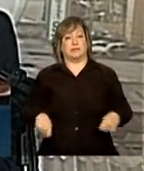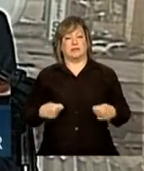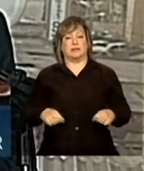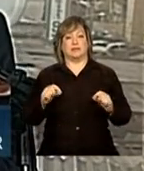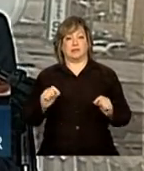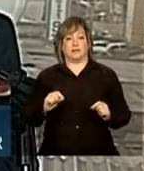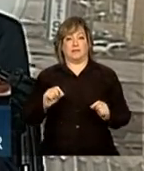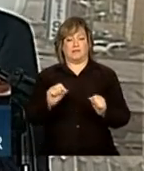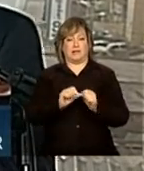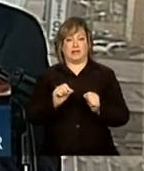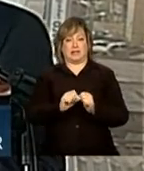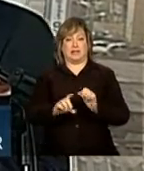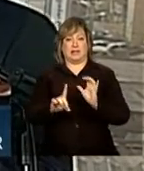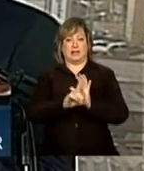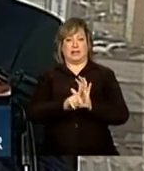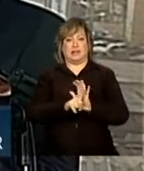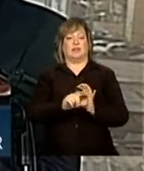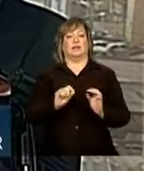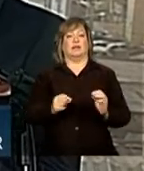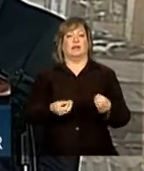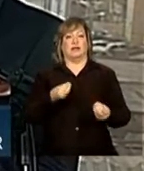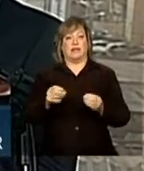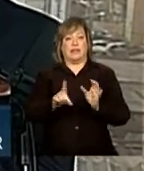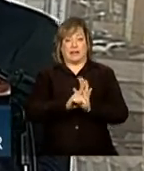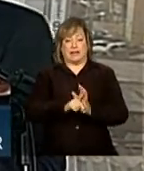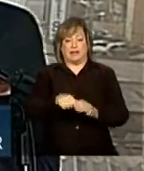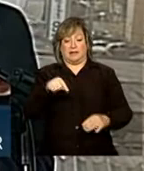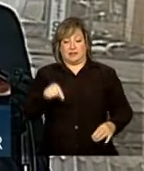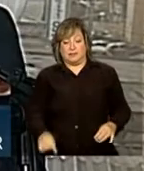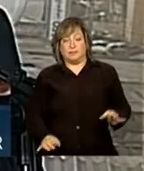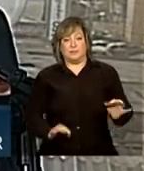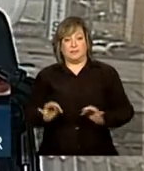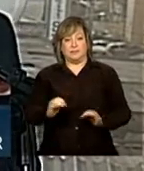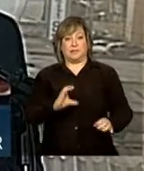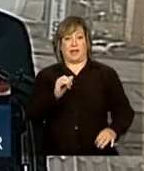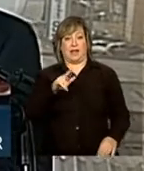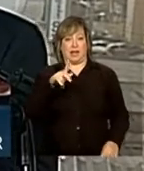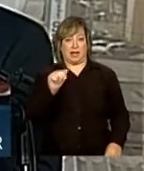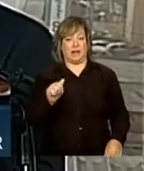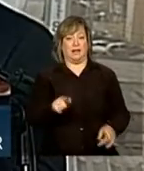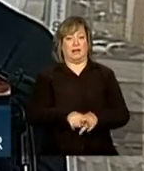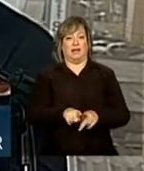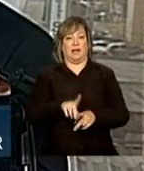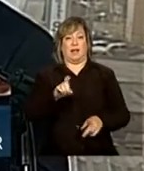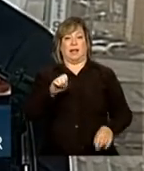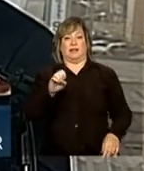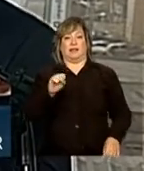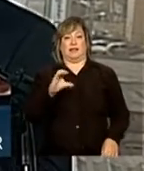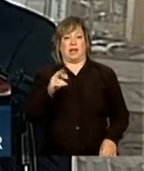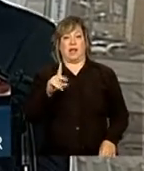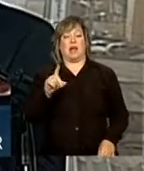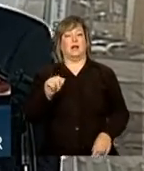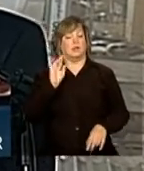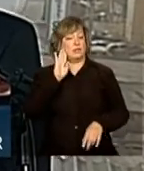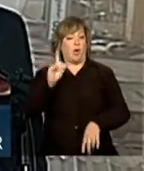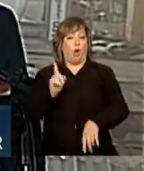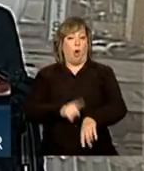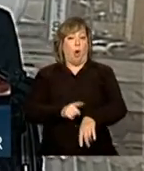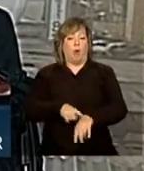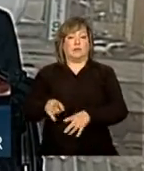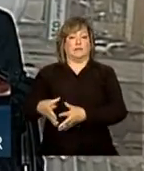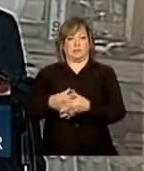baixar um decreto de carga e descarga e tive que baixar um decreto restringindo os horários que esses